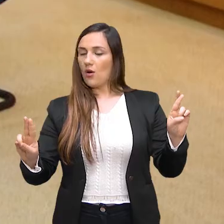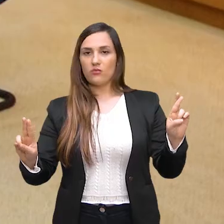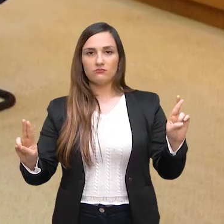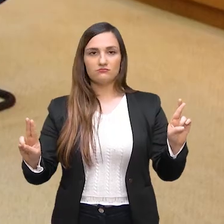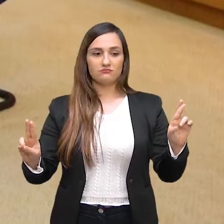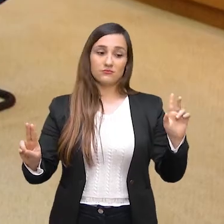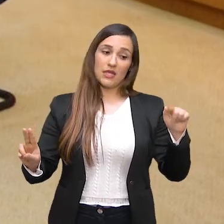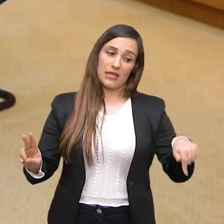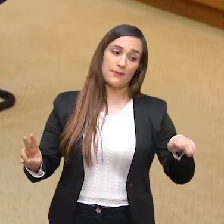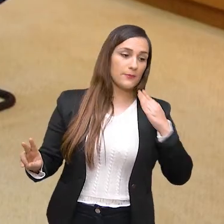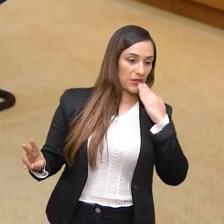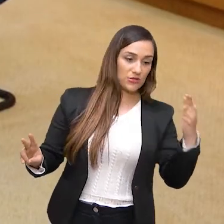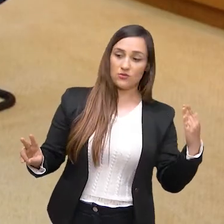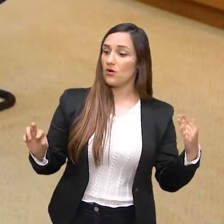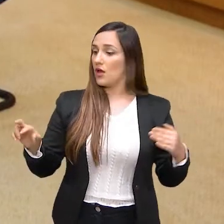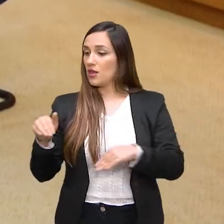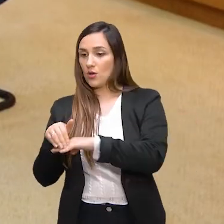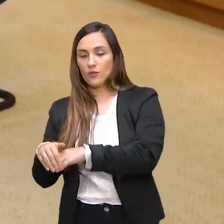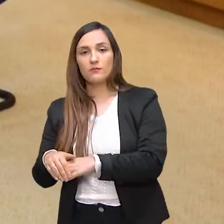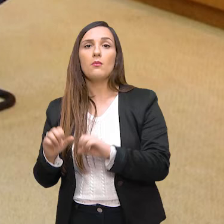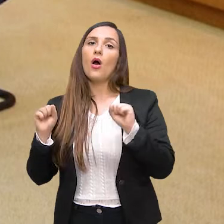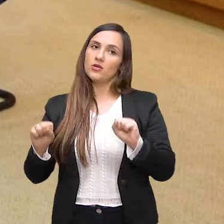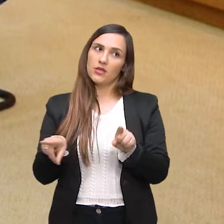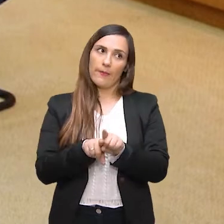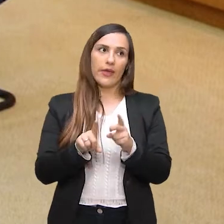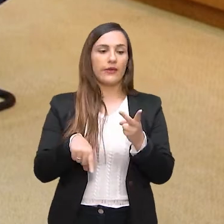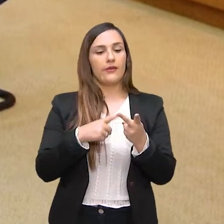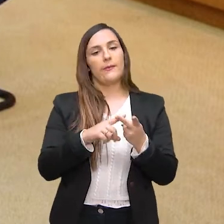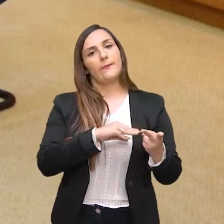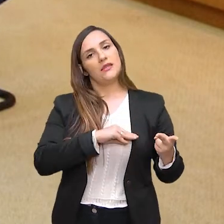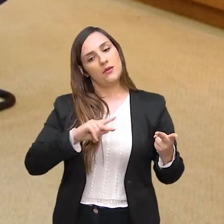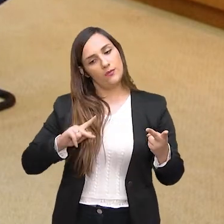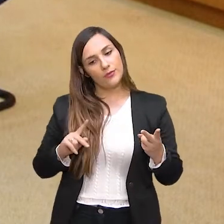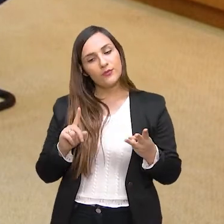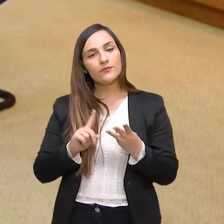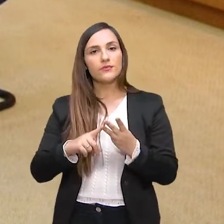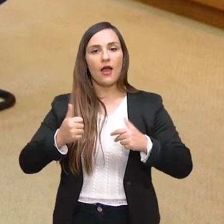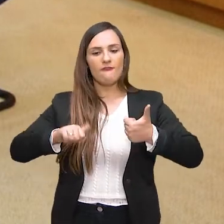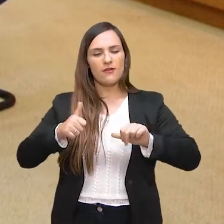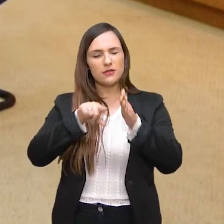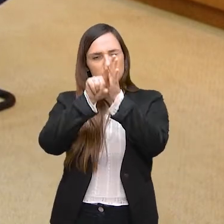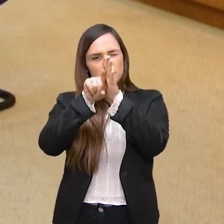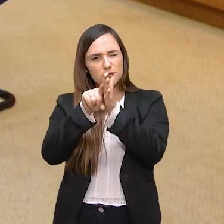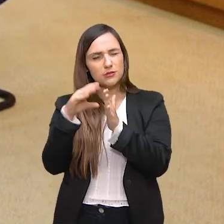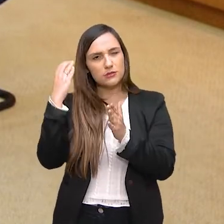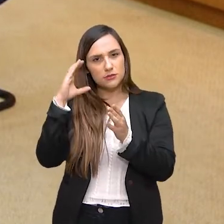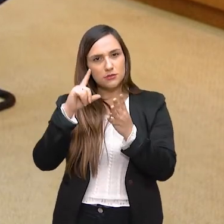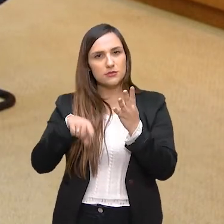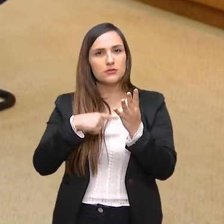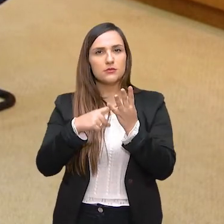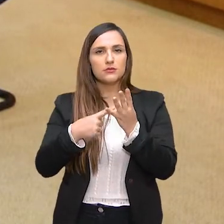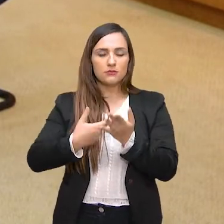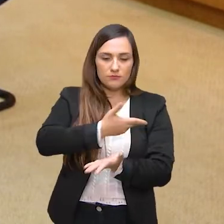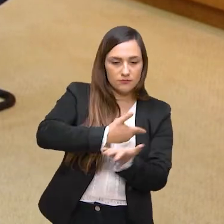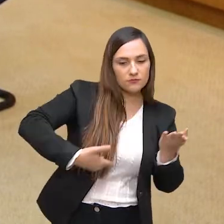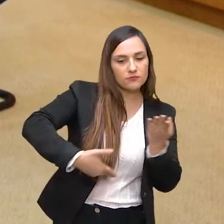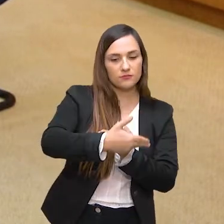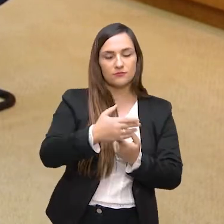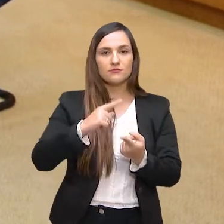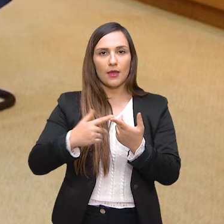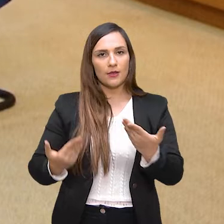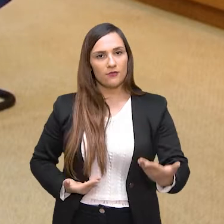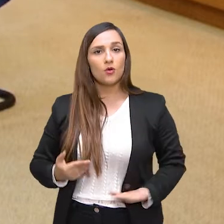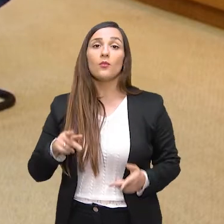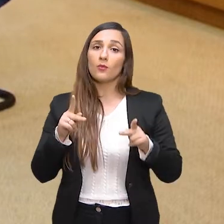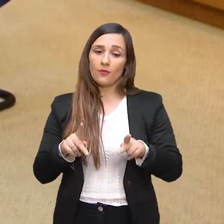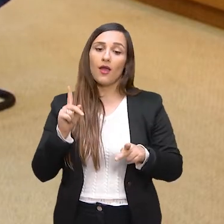que em determinados processos também participam, como o Ministério Público, os peritos judiciais, os mediadores, os servidores